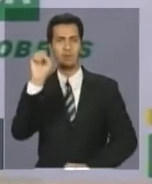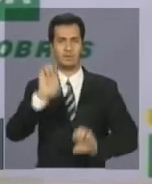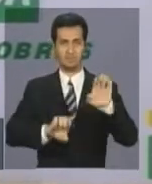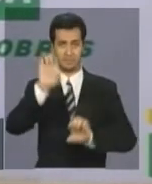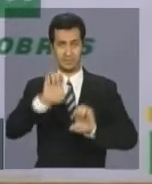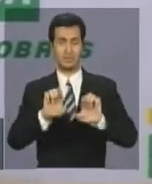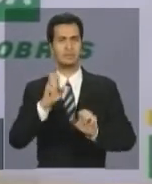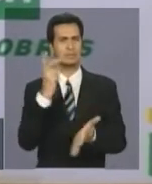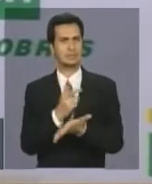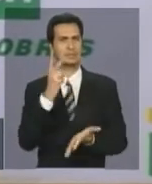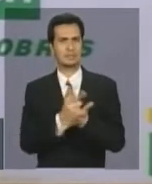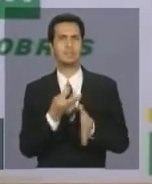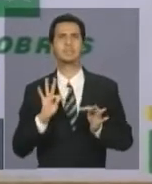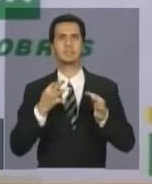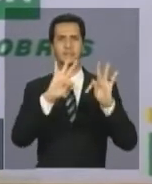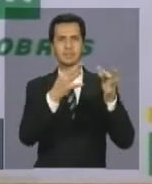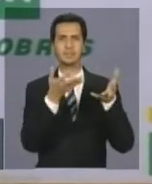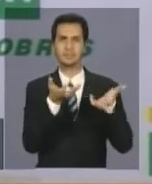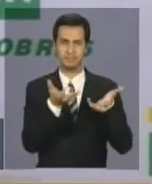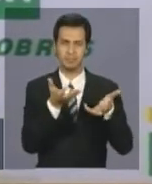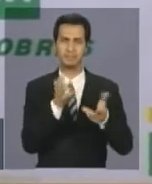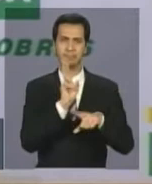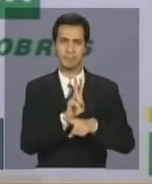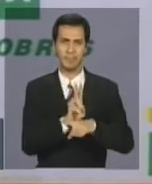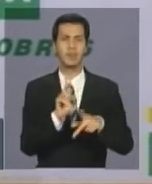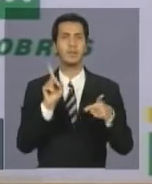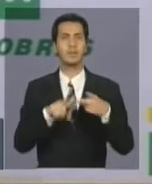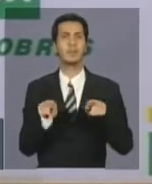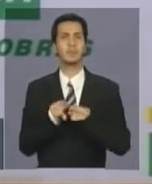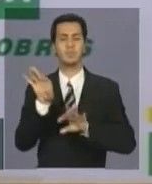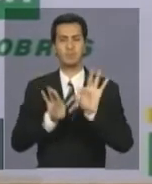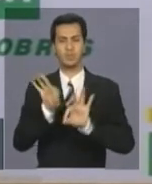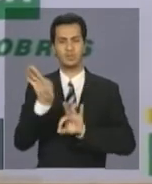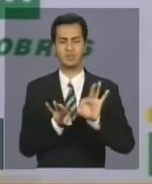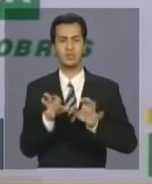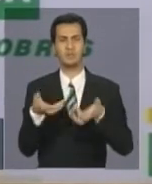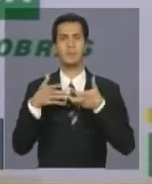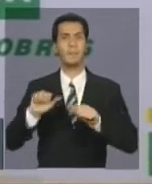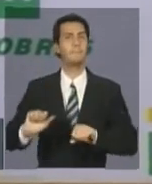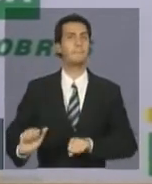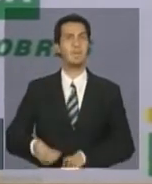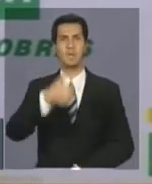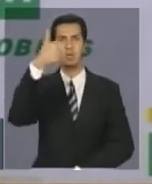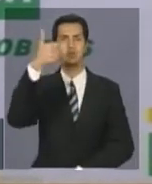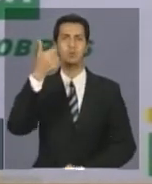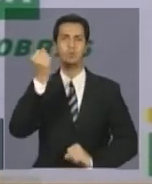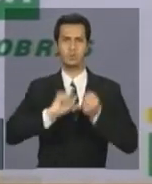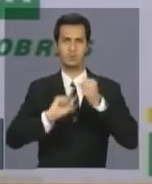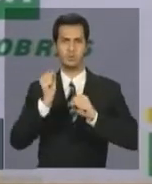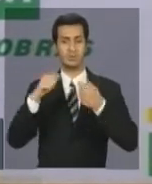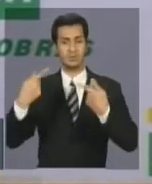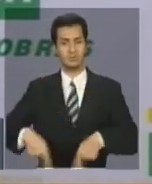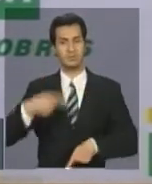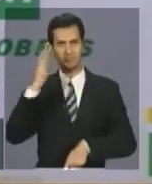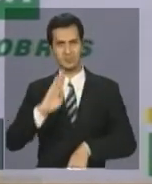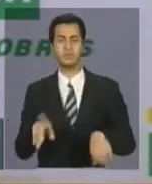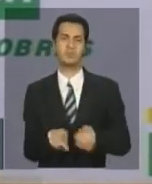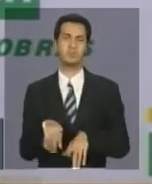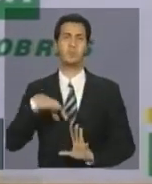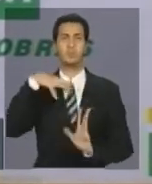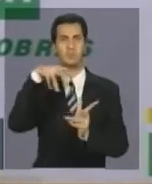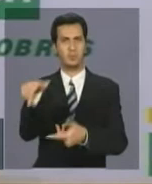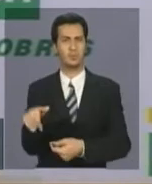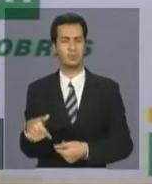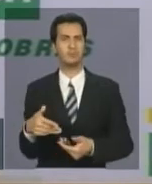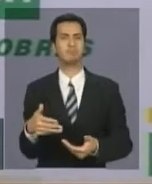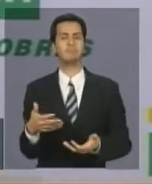como solução de todos os seus projetos o máximo, o que há de melhor na indústria nacional e internacional, para que